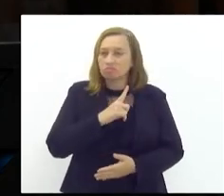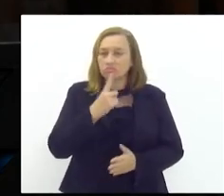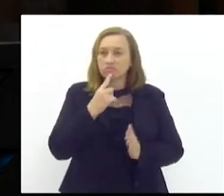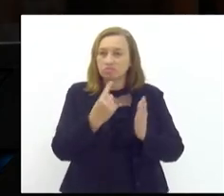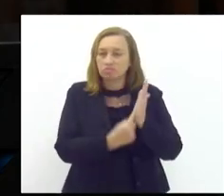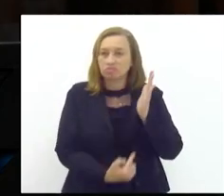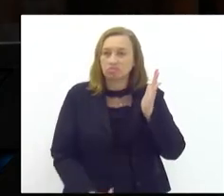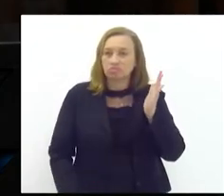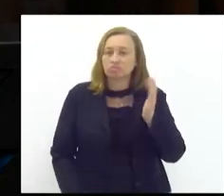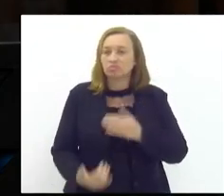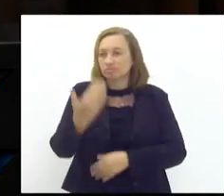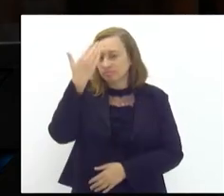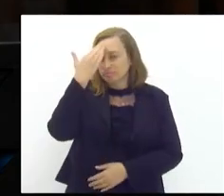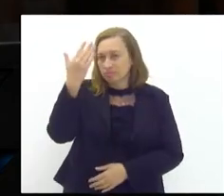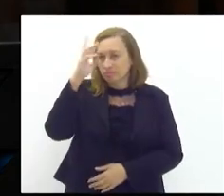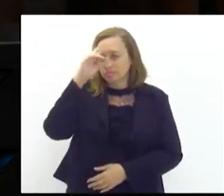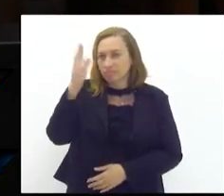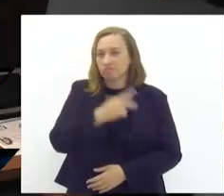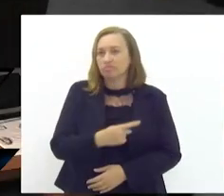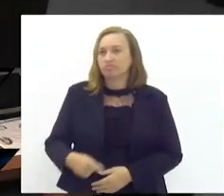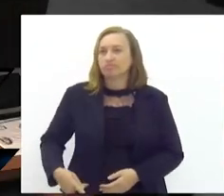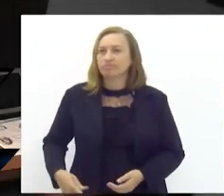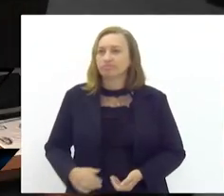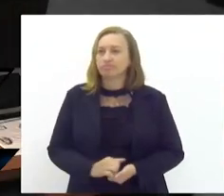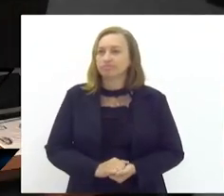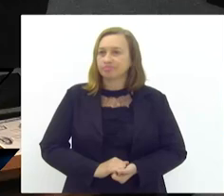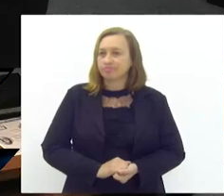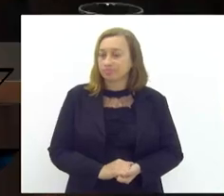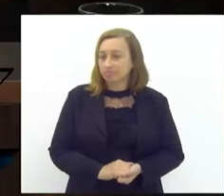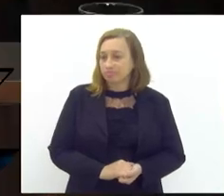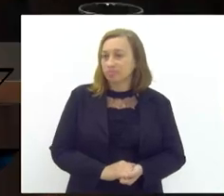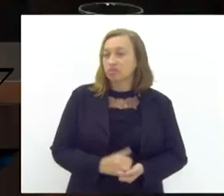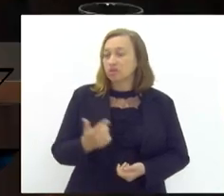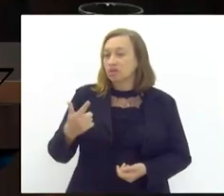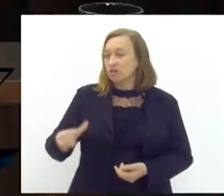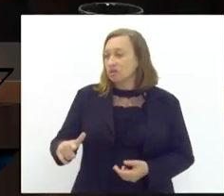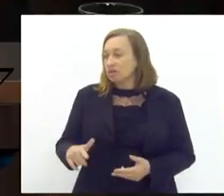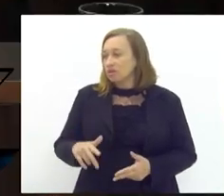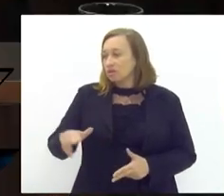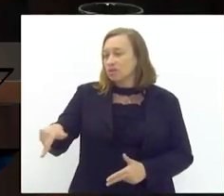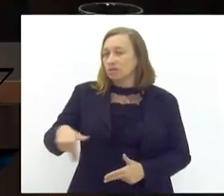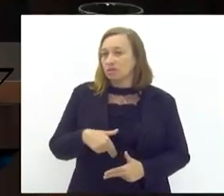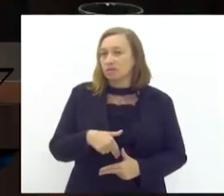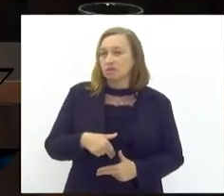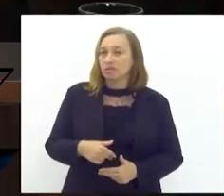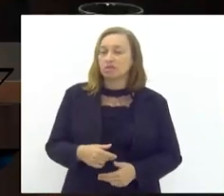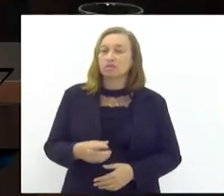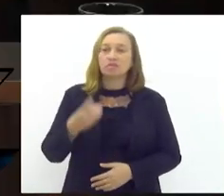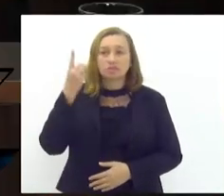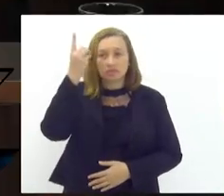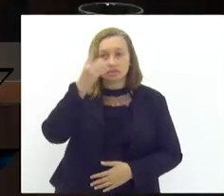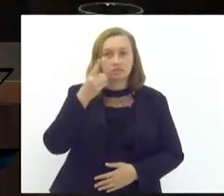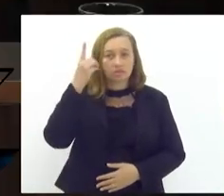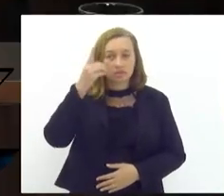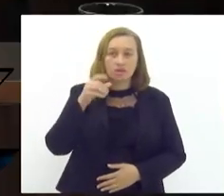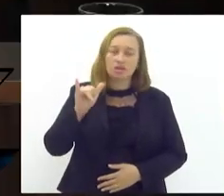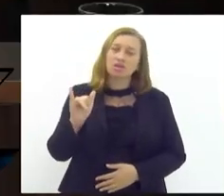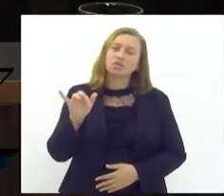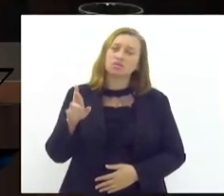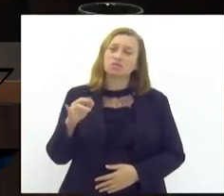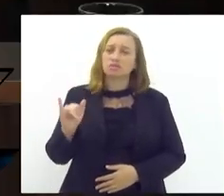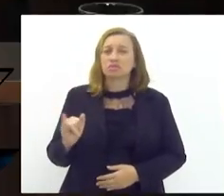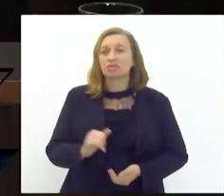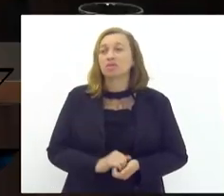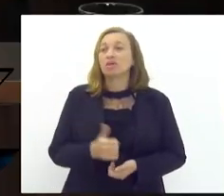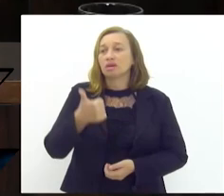sangue Muito obrigado senhor presidente o nosso morador escrito é o nome Deputado Yuri que